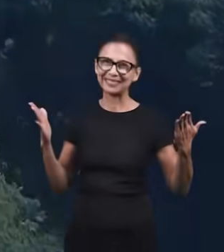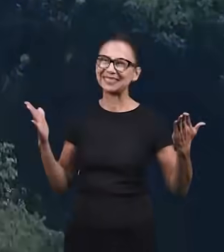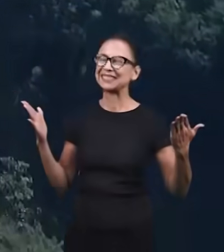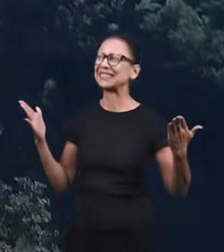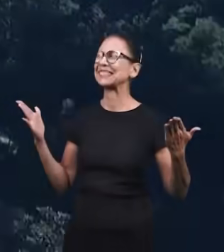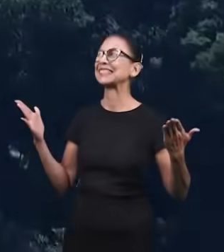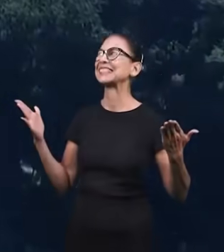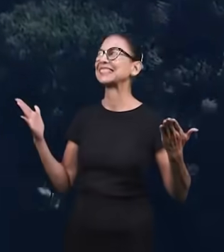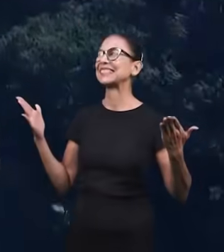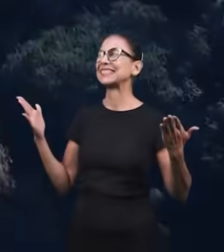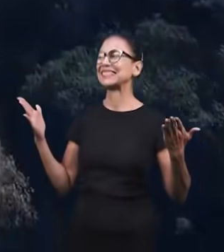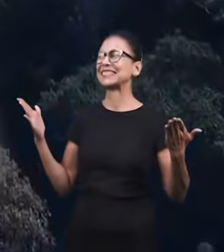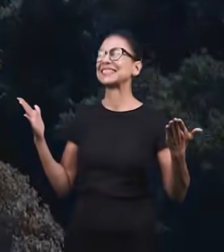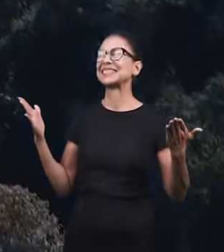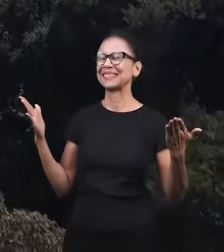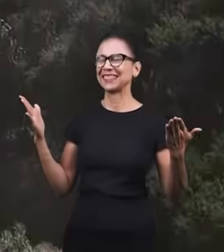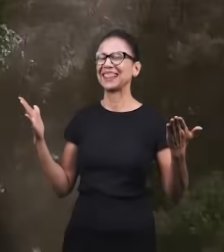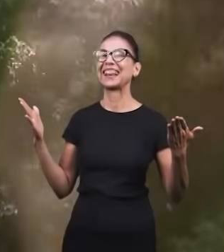coração.